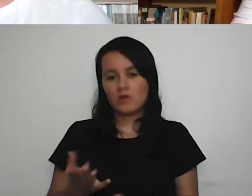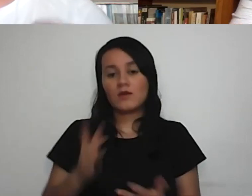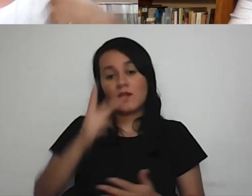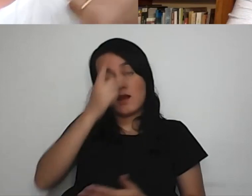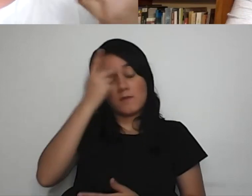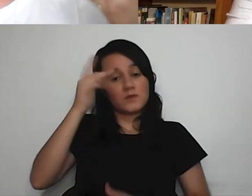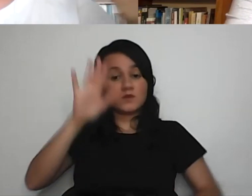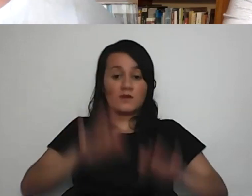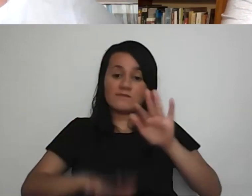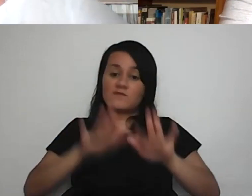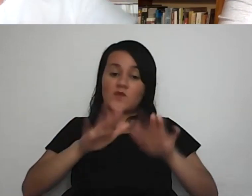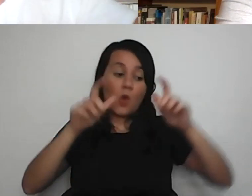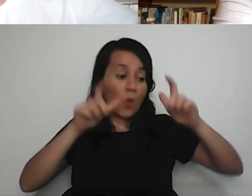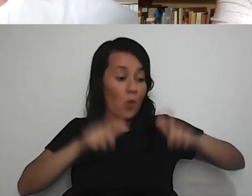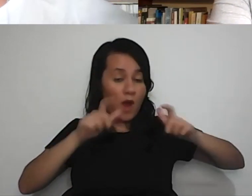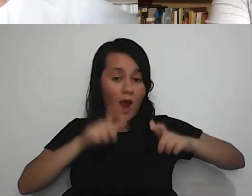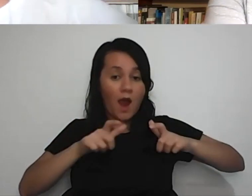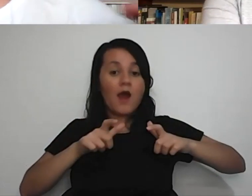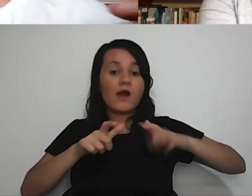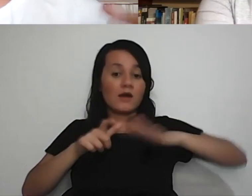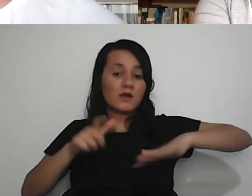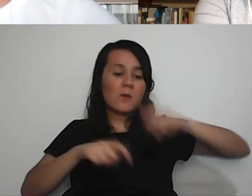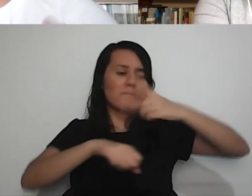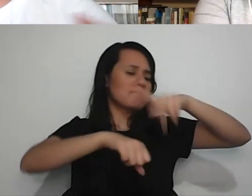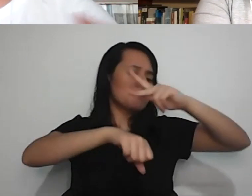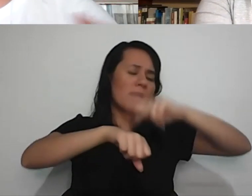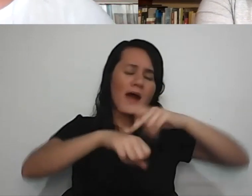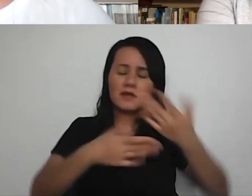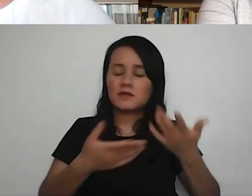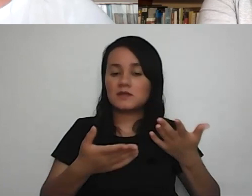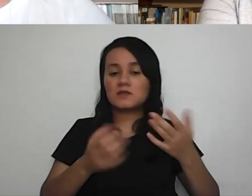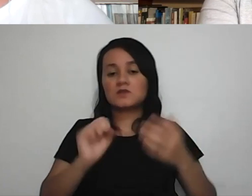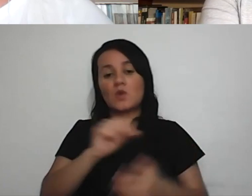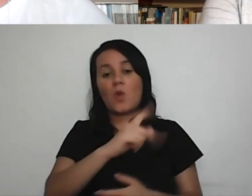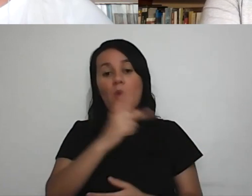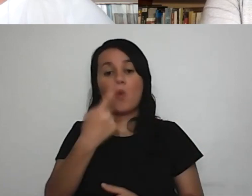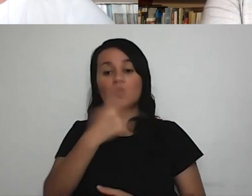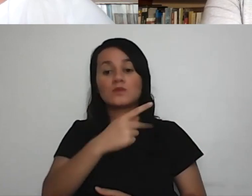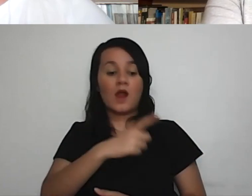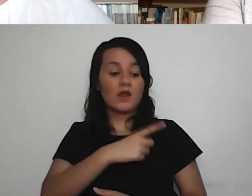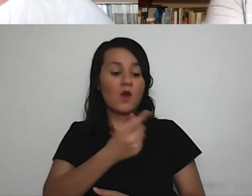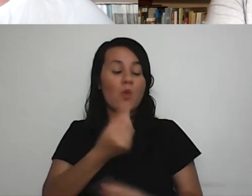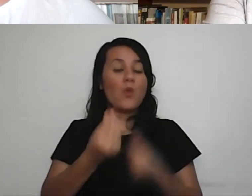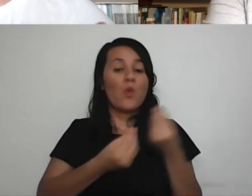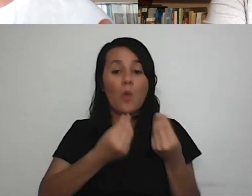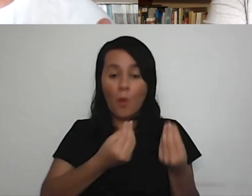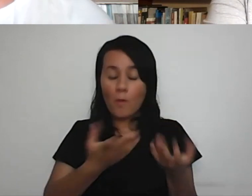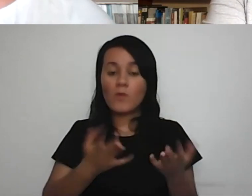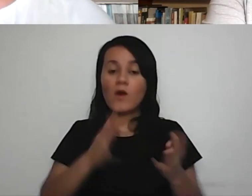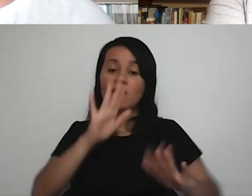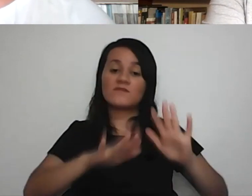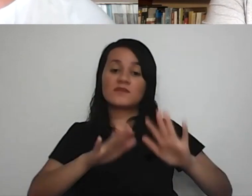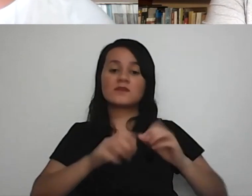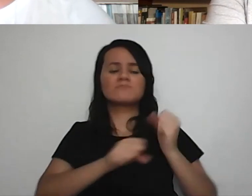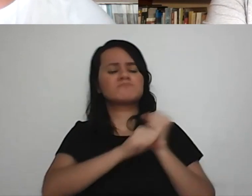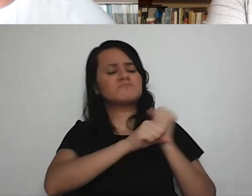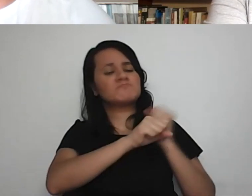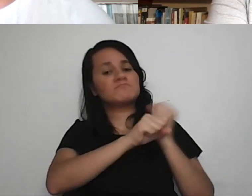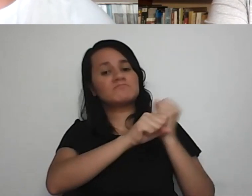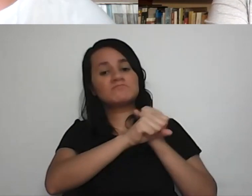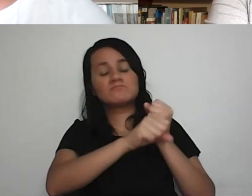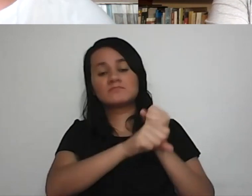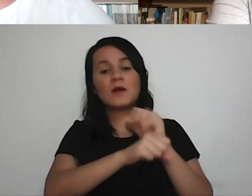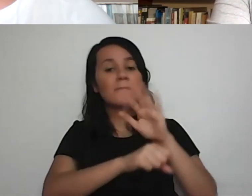no lugar, dependendo do lugar em que ela está, do país, dependendo das condições que ela tem, às vezes ela faz aquilo anos e anos e